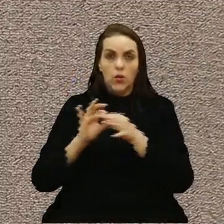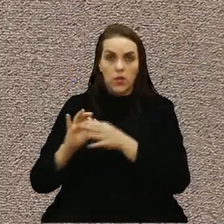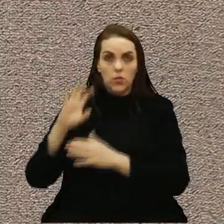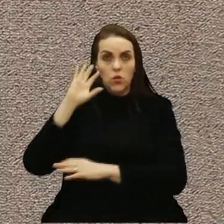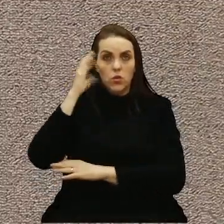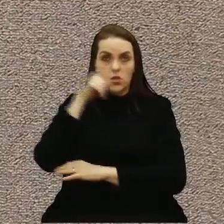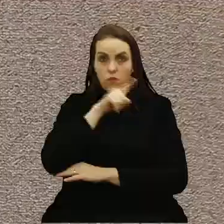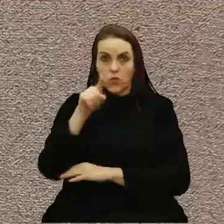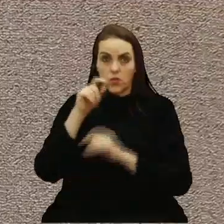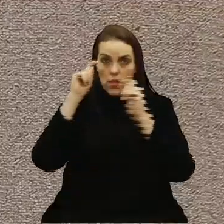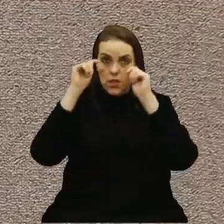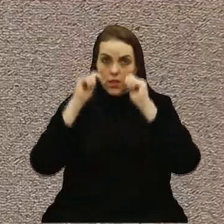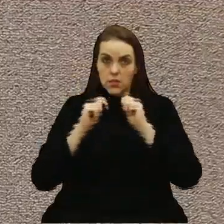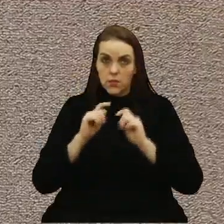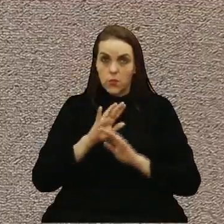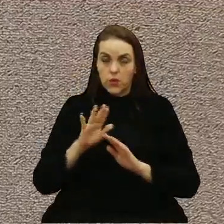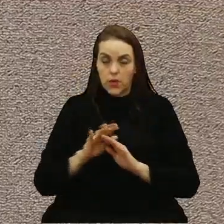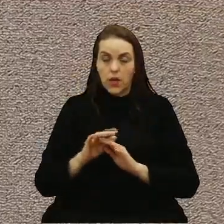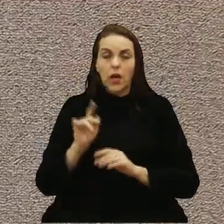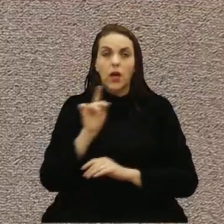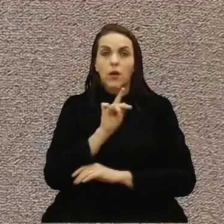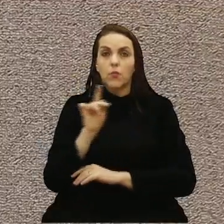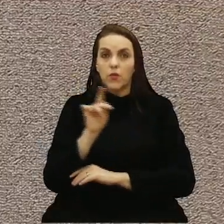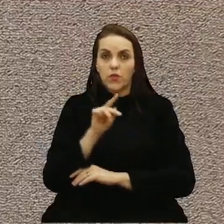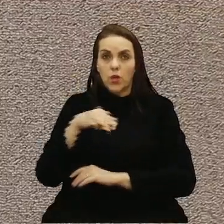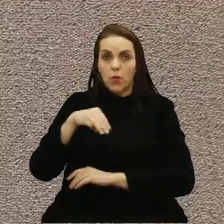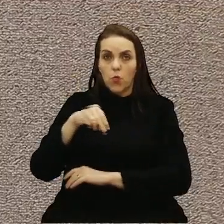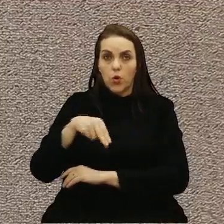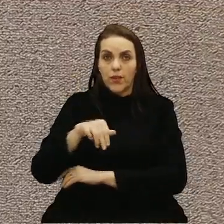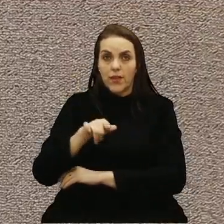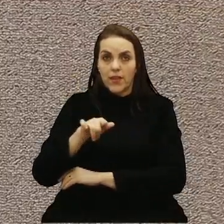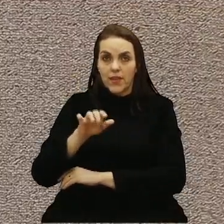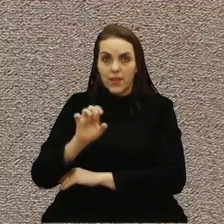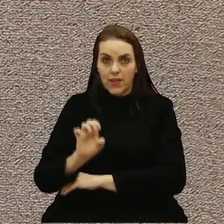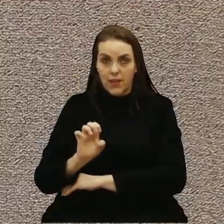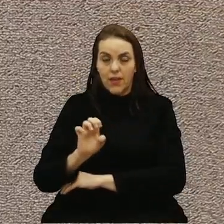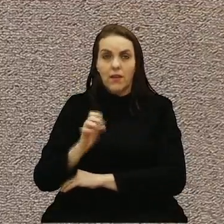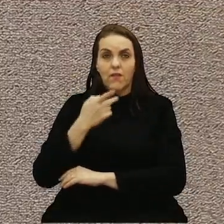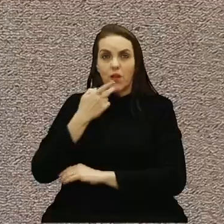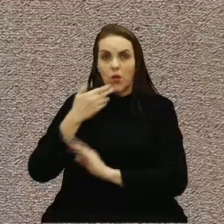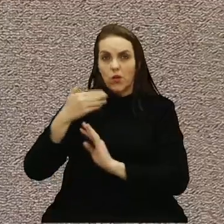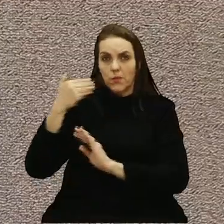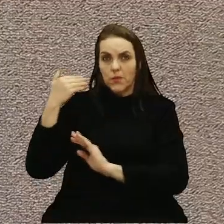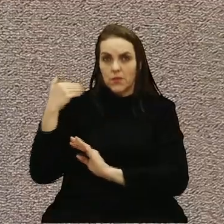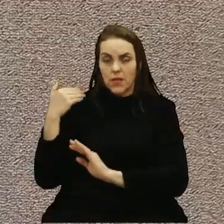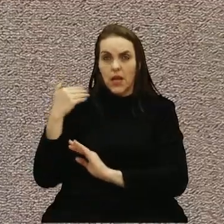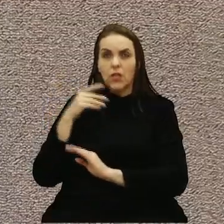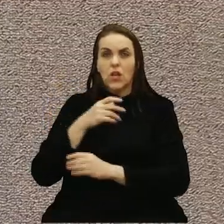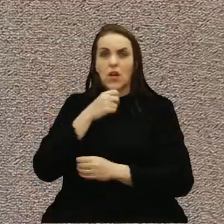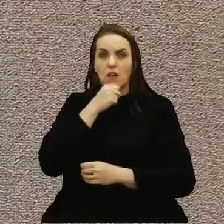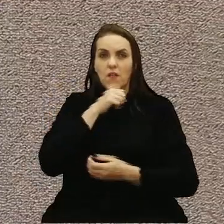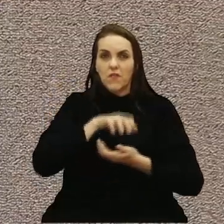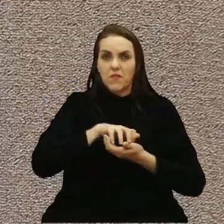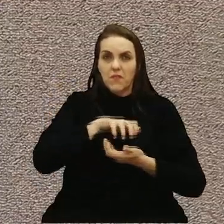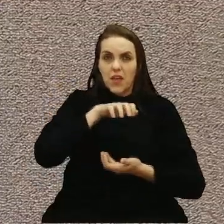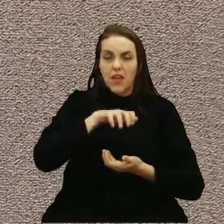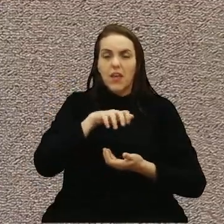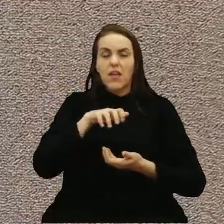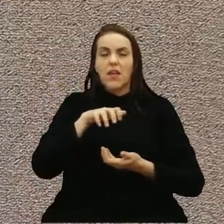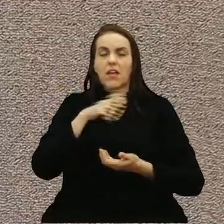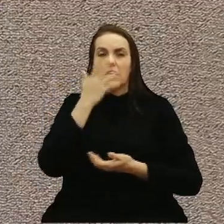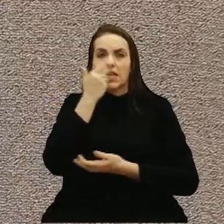testemunha. O que a professora Monique Emer disse aquela vez sobre os velhos, as